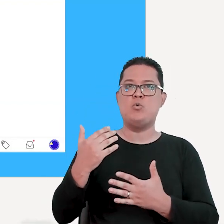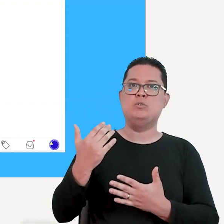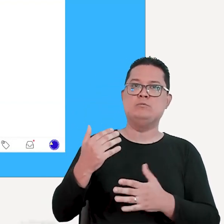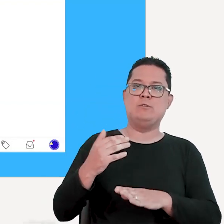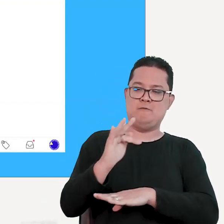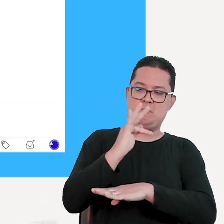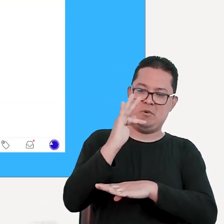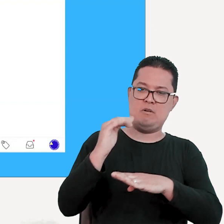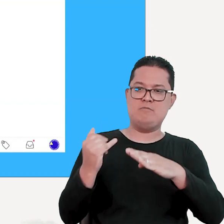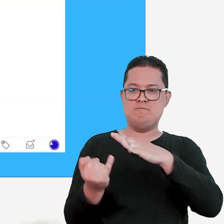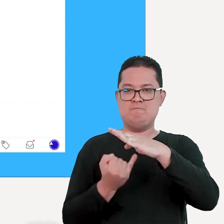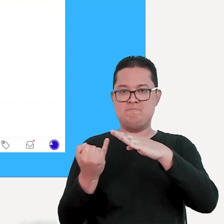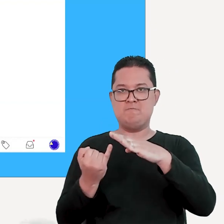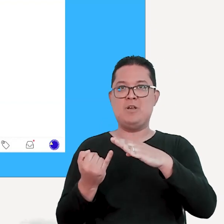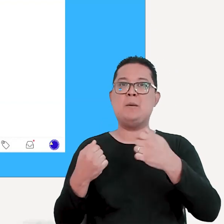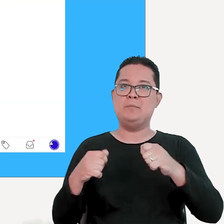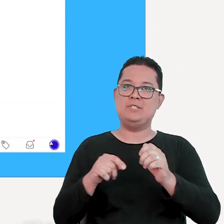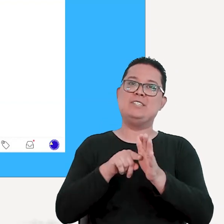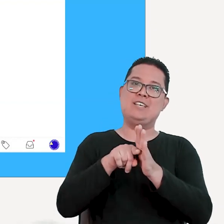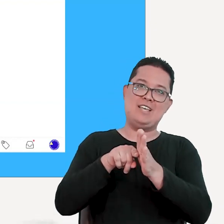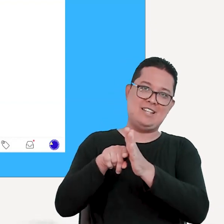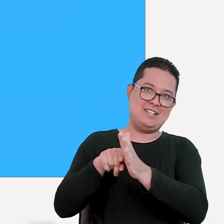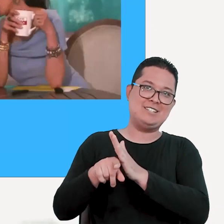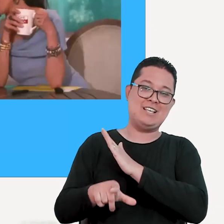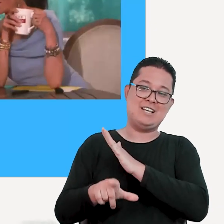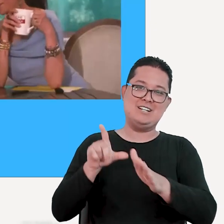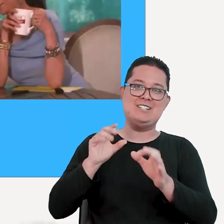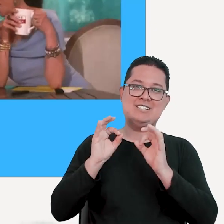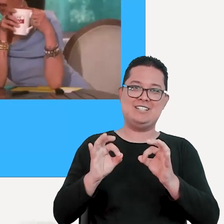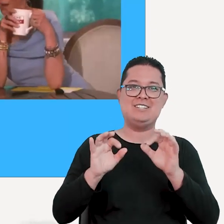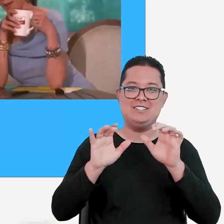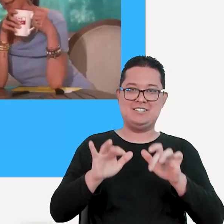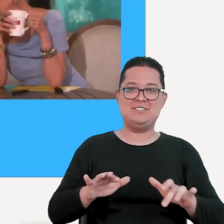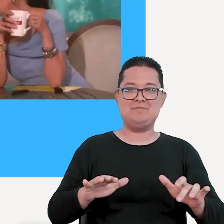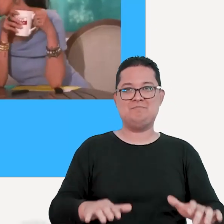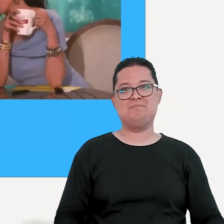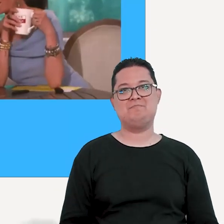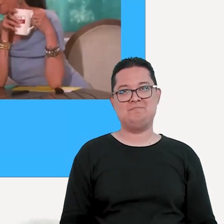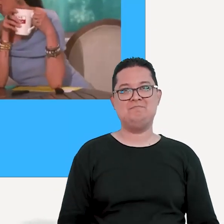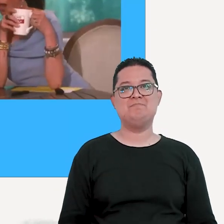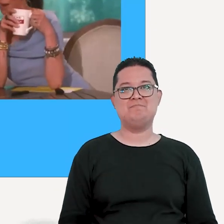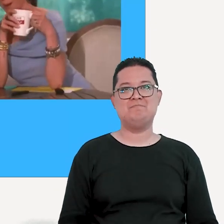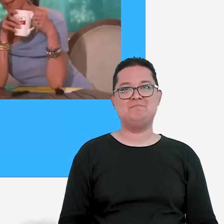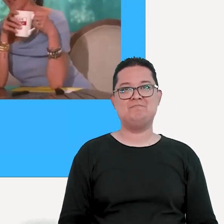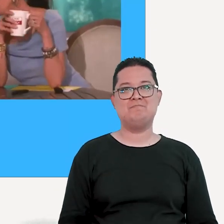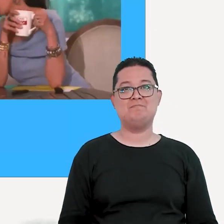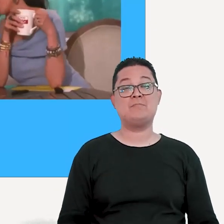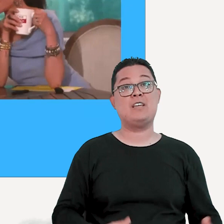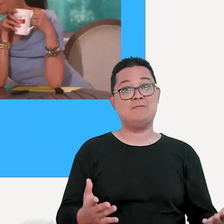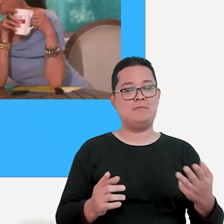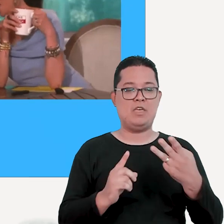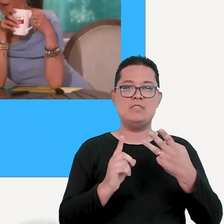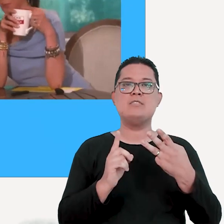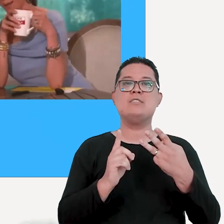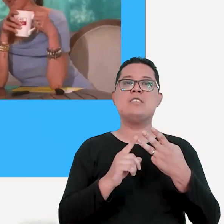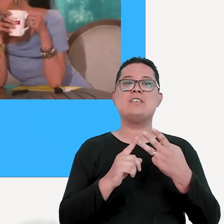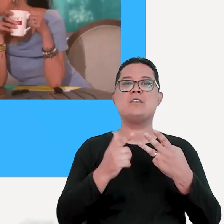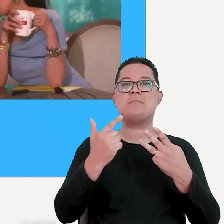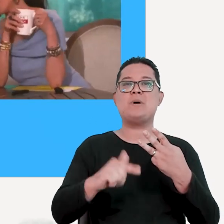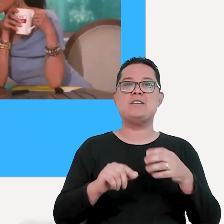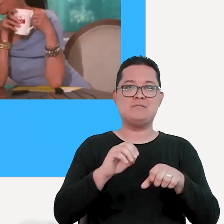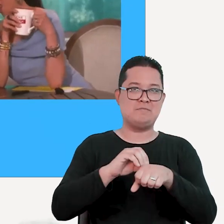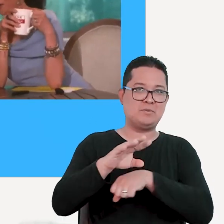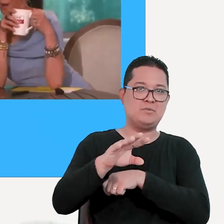é necessário ter essa análise sim antes de escrever. Terceiro item aqui seria a empatia é uma boa